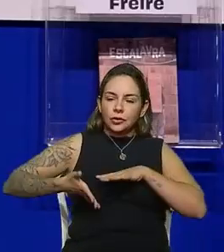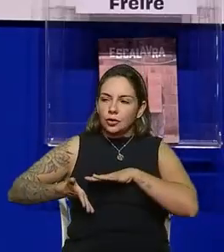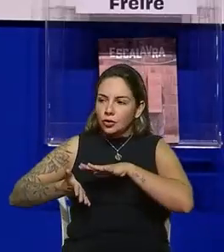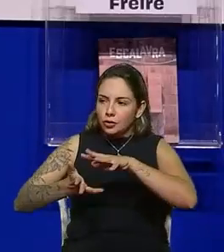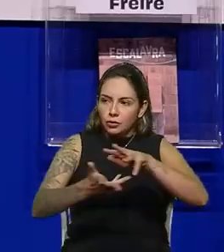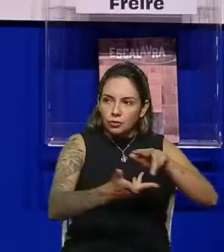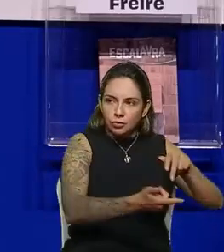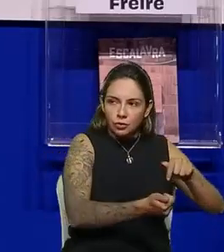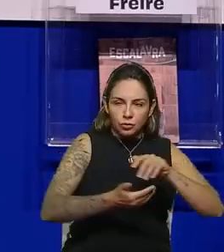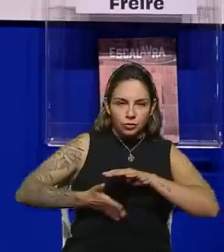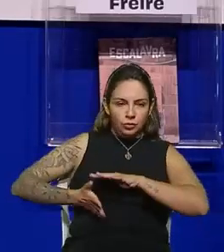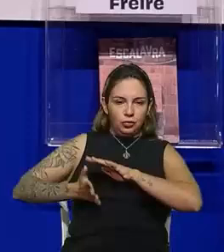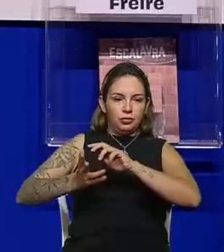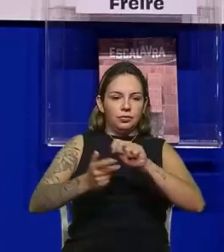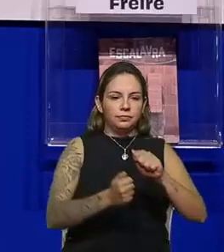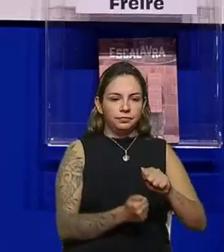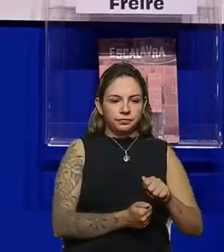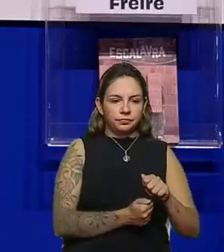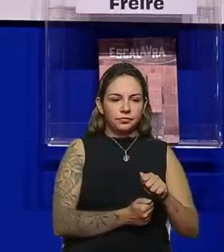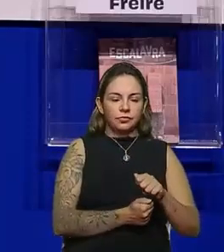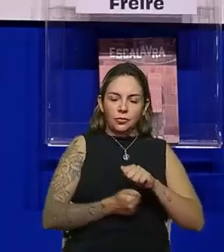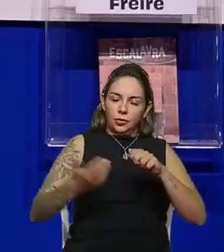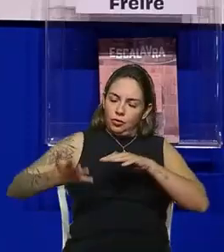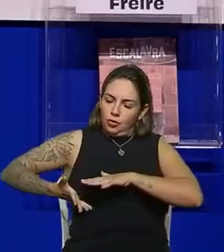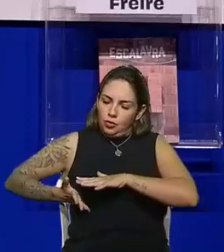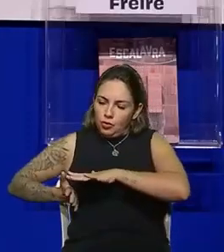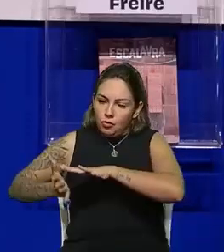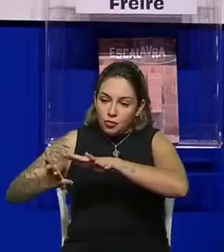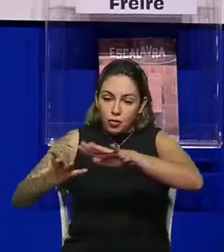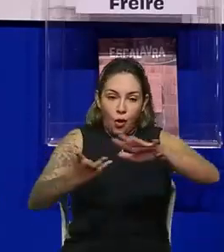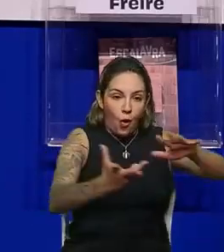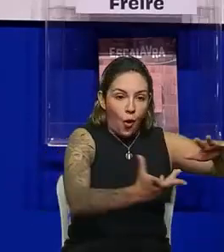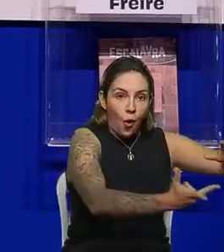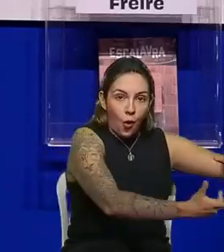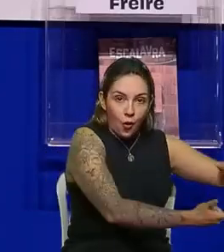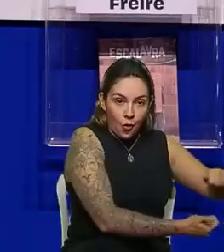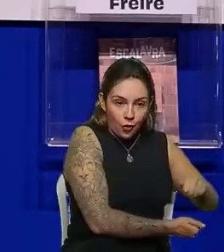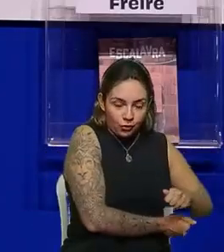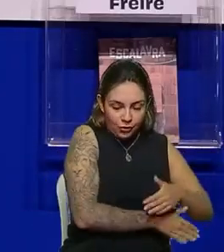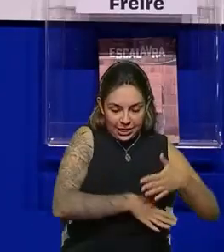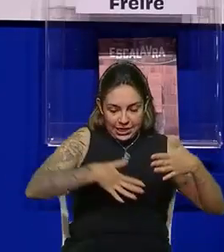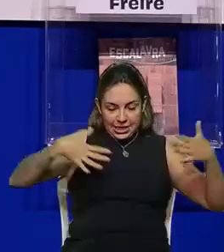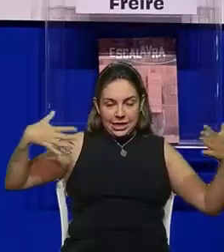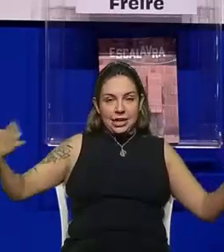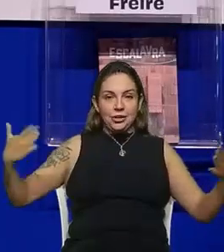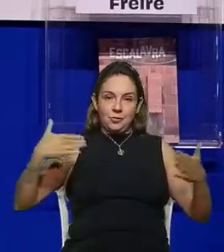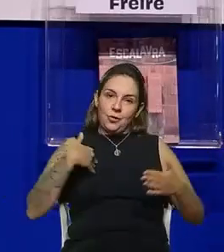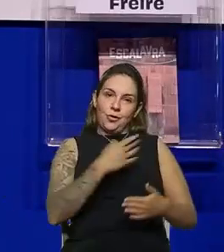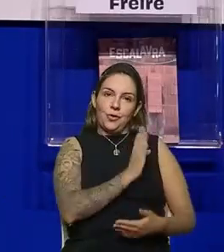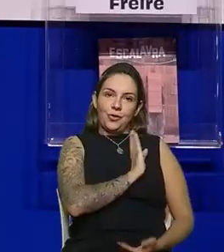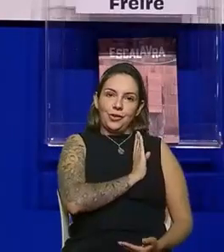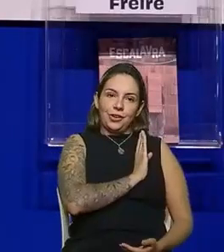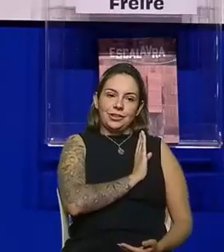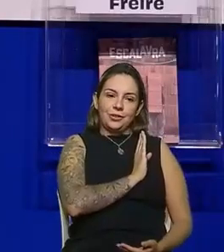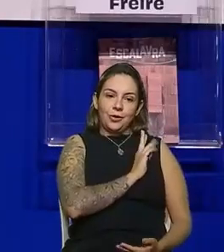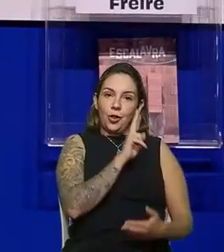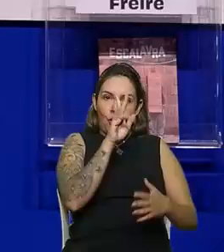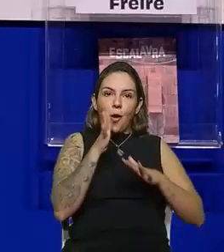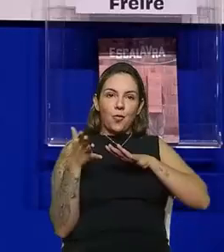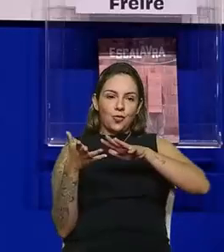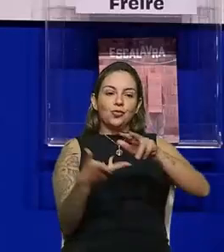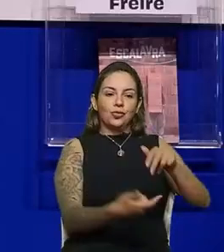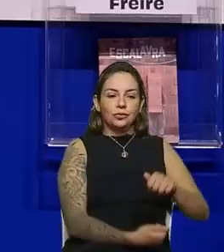mundo, vasto mundo, mais vasto é o meu coração, o eu maior do que o mundo, mais vasto é o meu